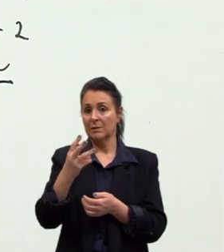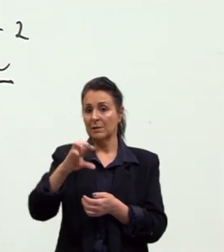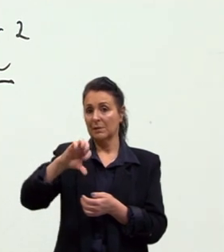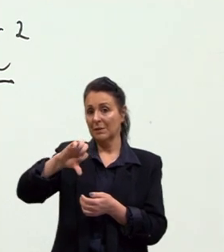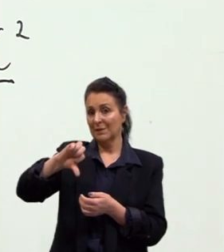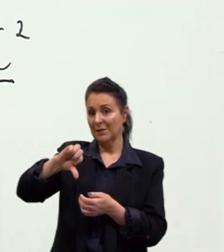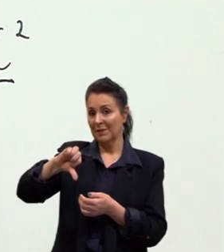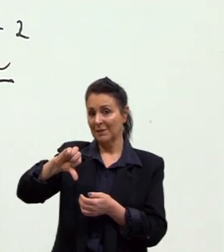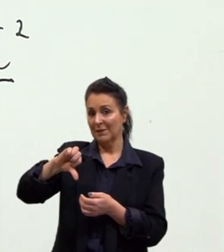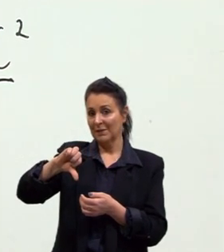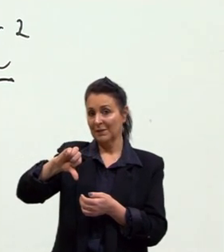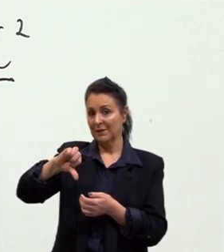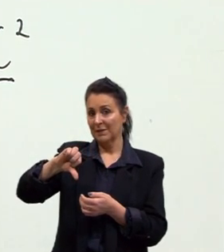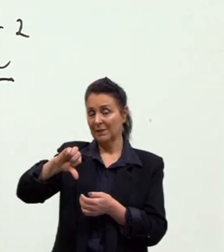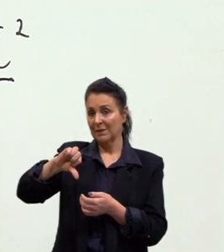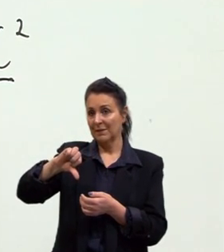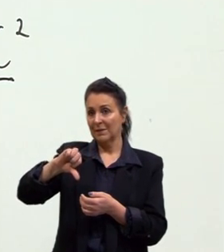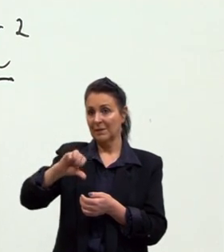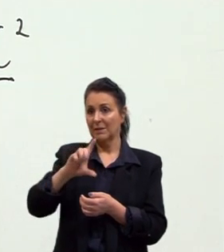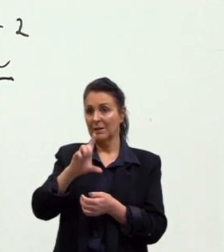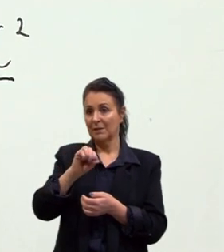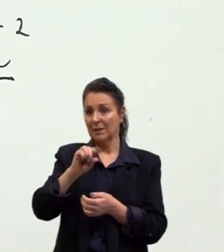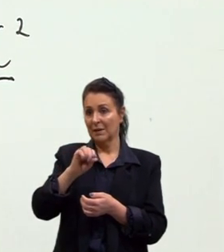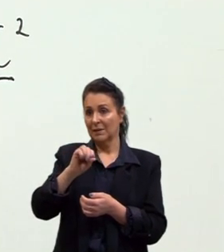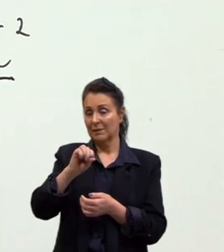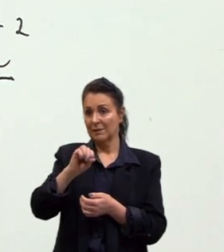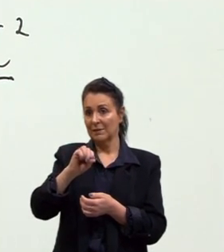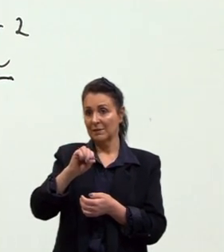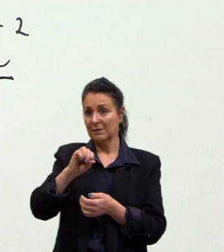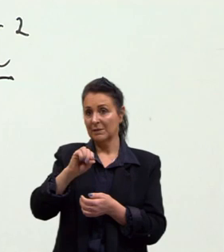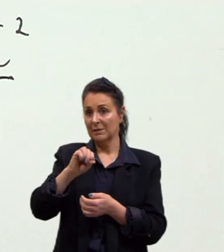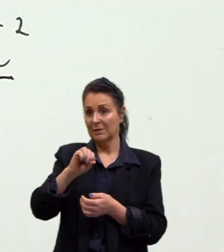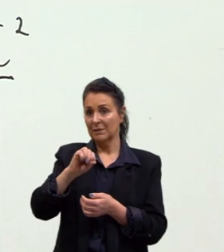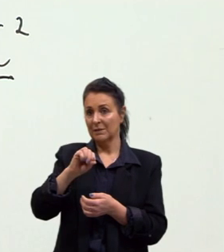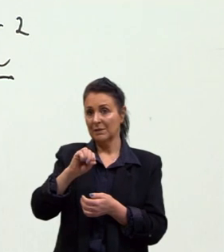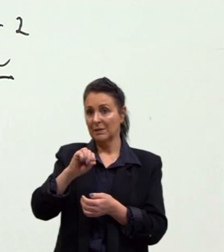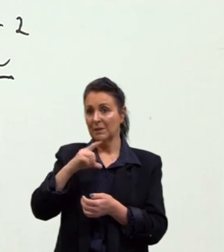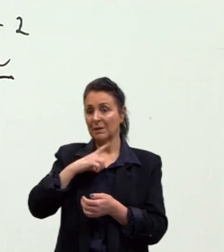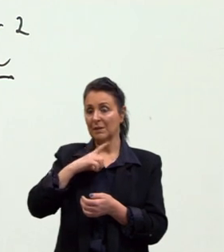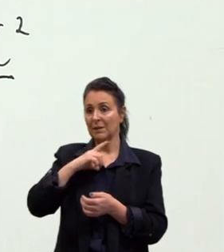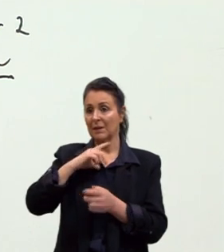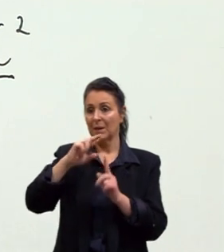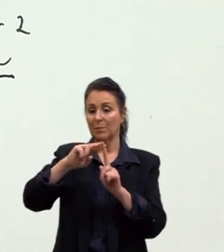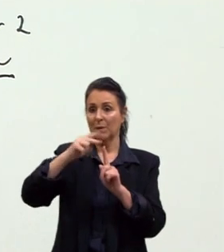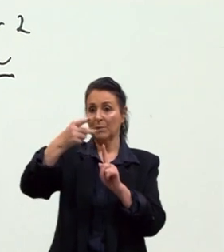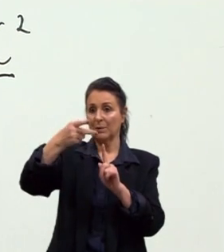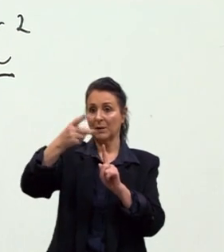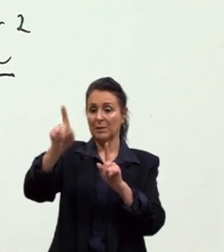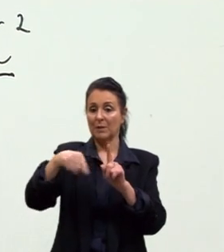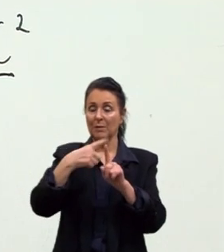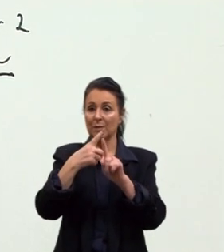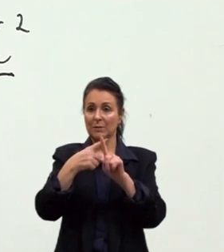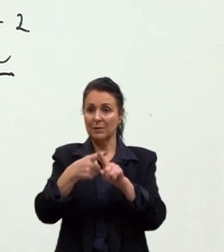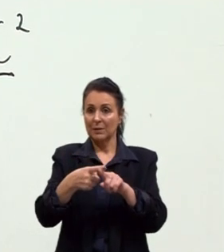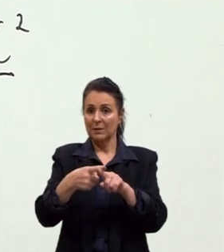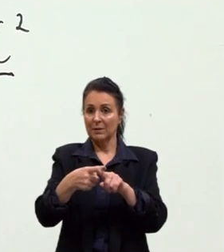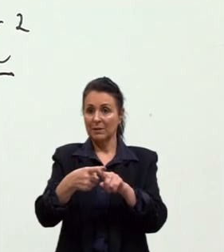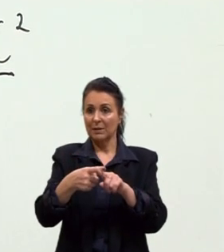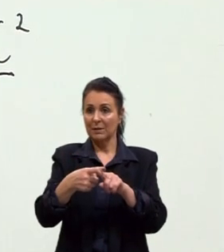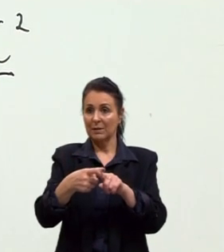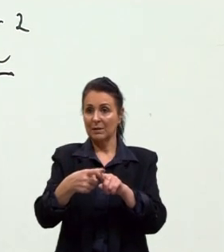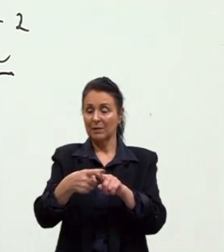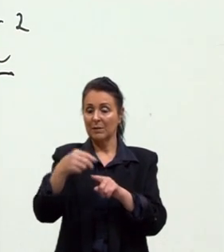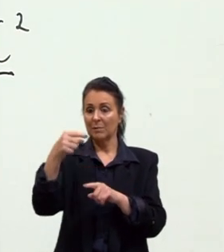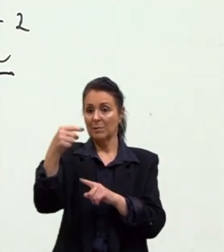9 tá e dessa aqui né agora quando a gente tem uma potência aqui a gente multiplica então vai ficar quanto